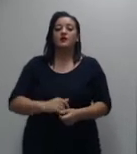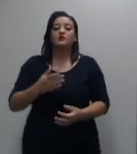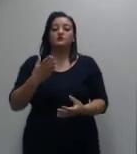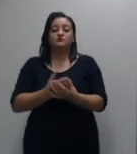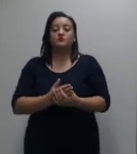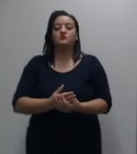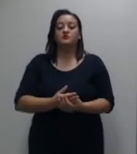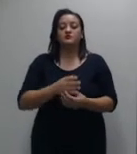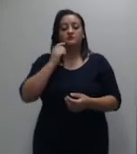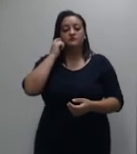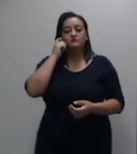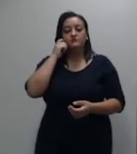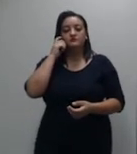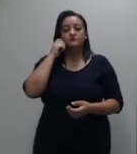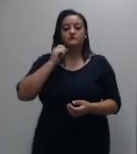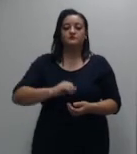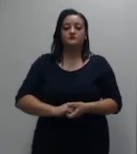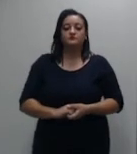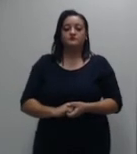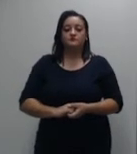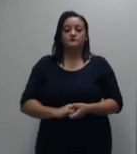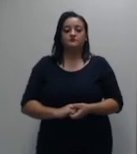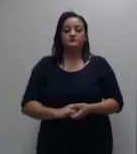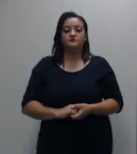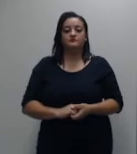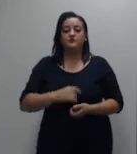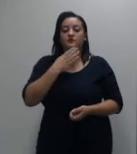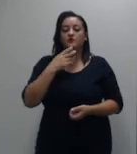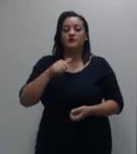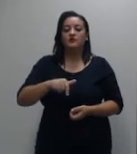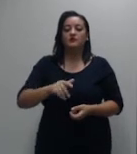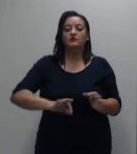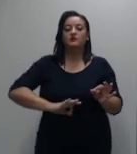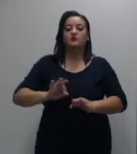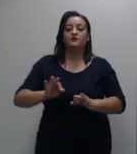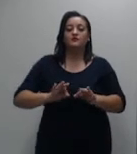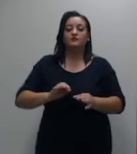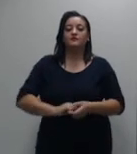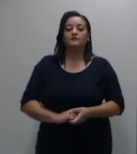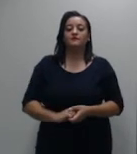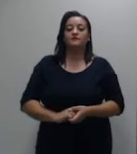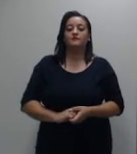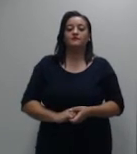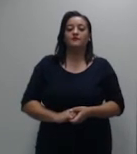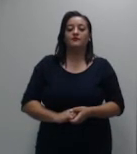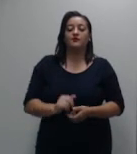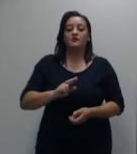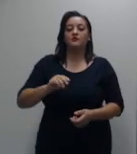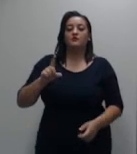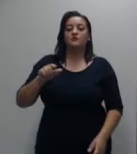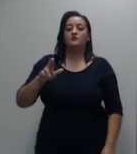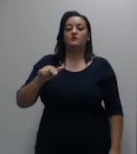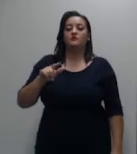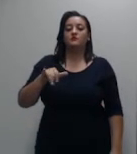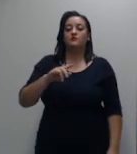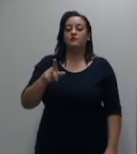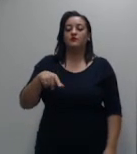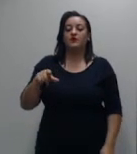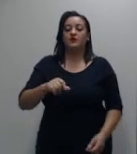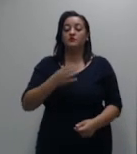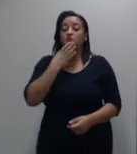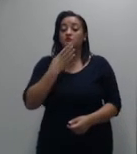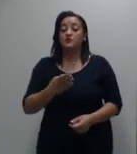contencioso o requerimento formulado pelo sionize Marco decorre de um